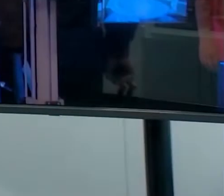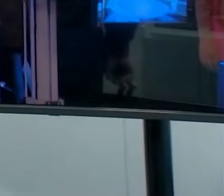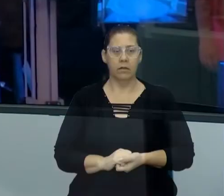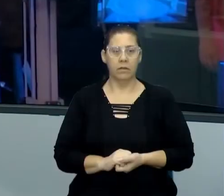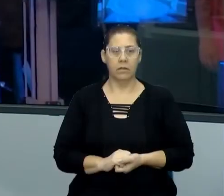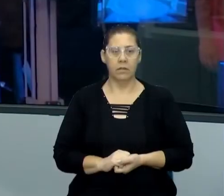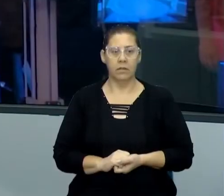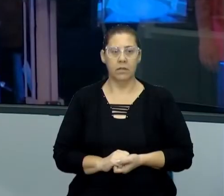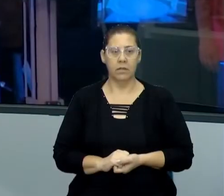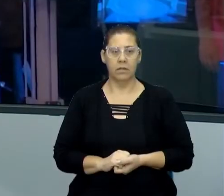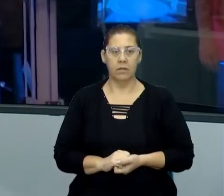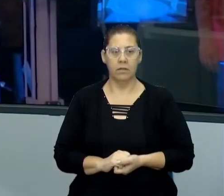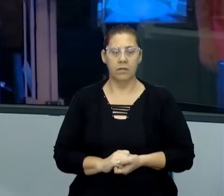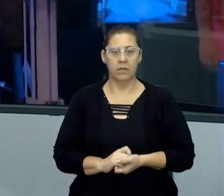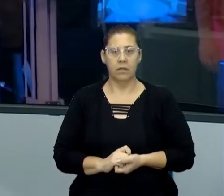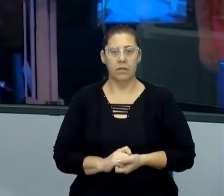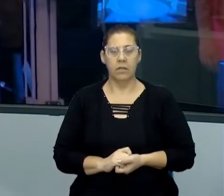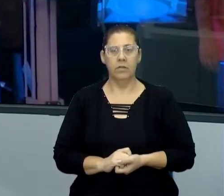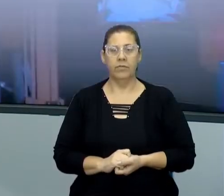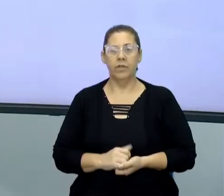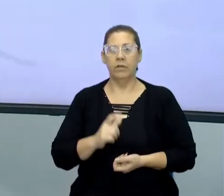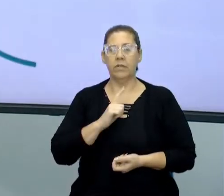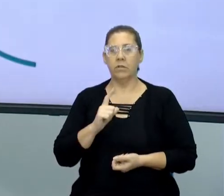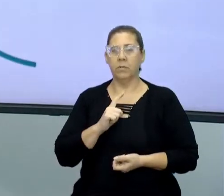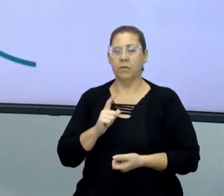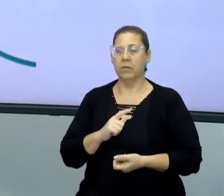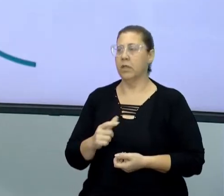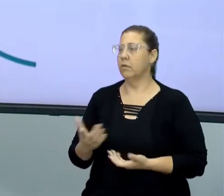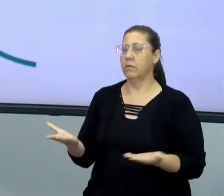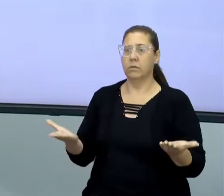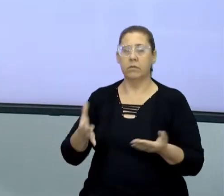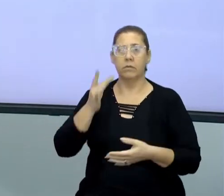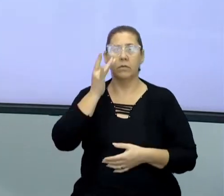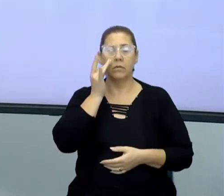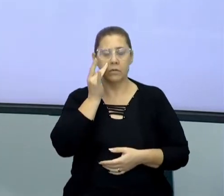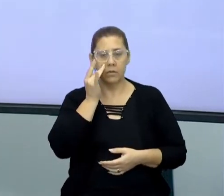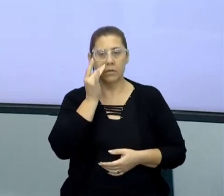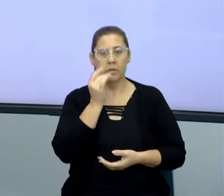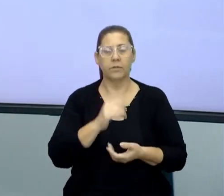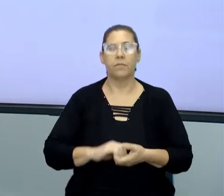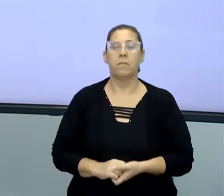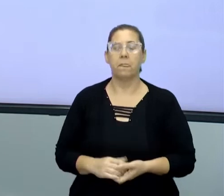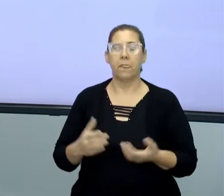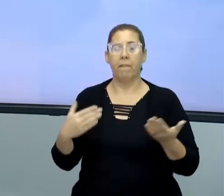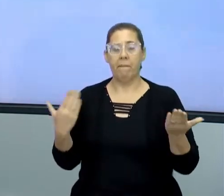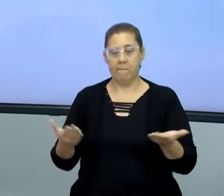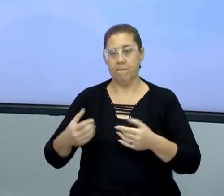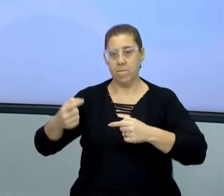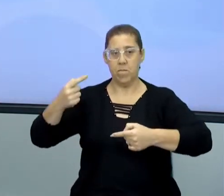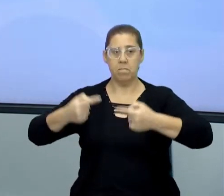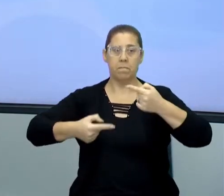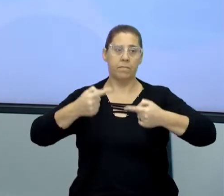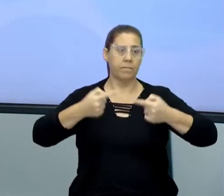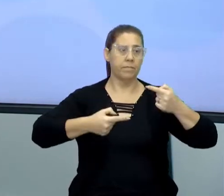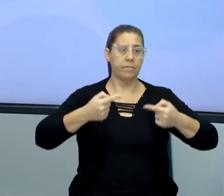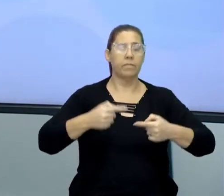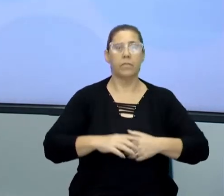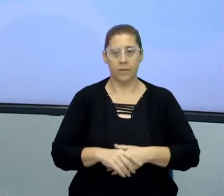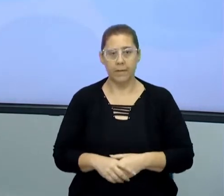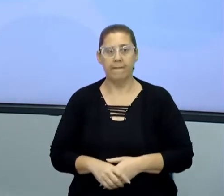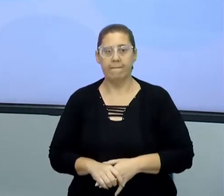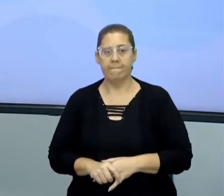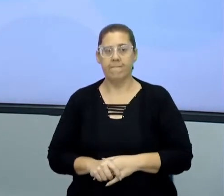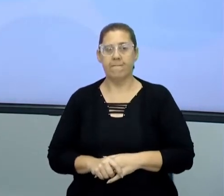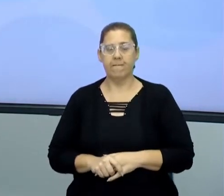Voltamos aqui, ao vivo e gravado, com vocês. para o debate com o professor Mauro Farias. Professor